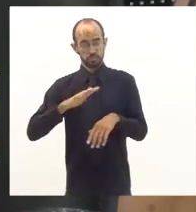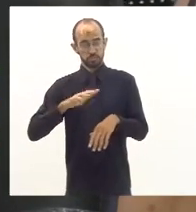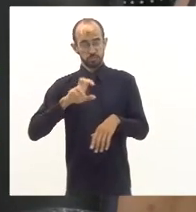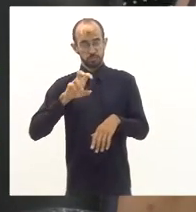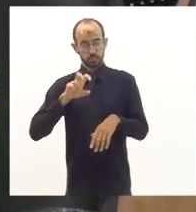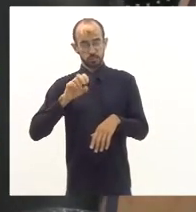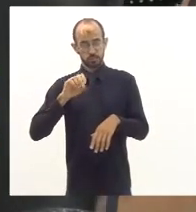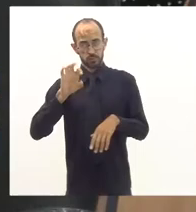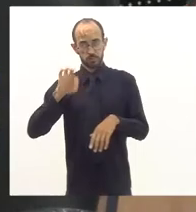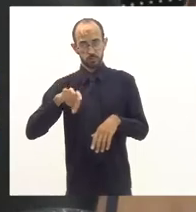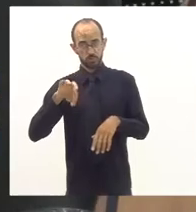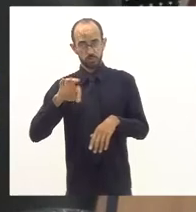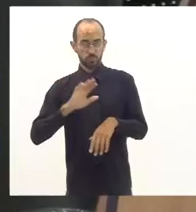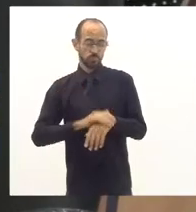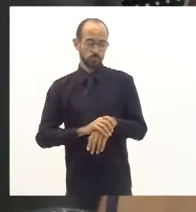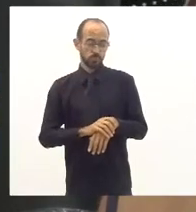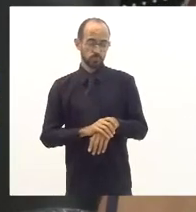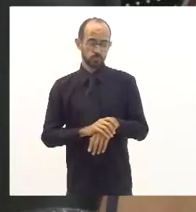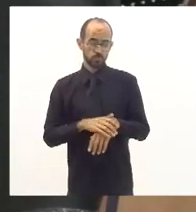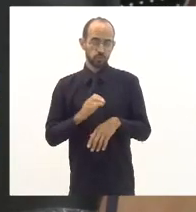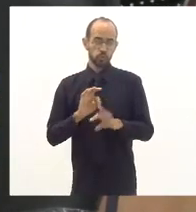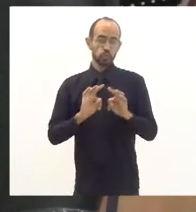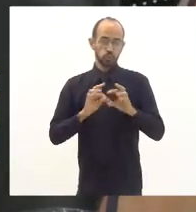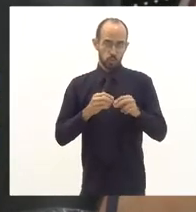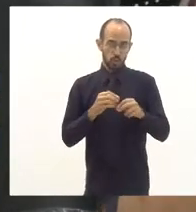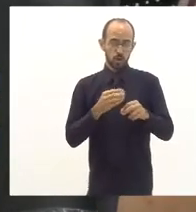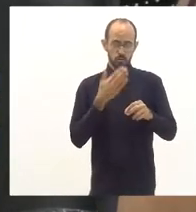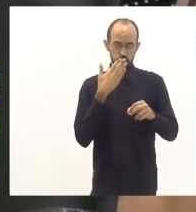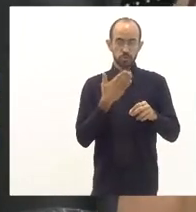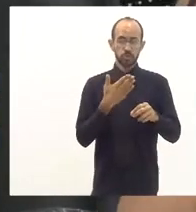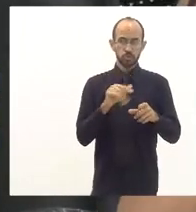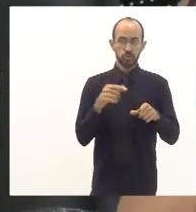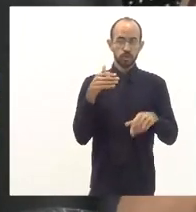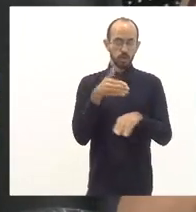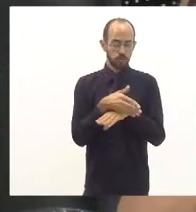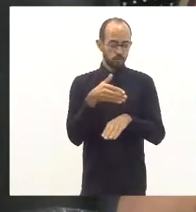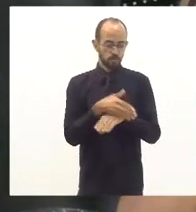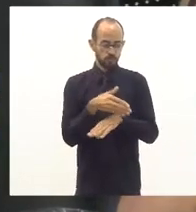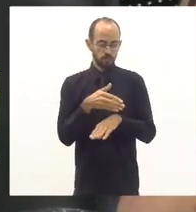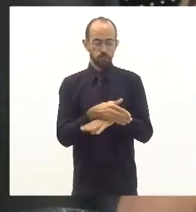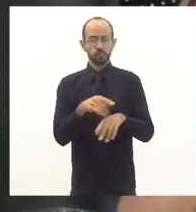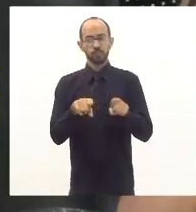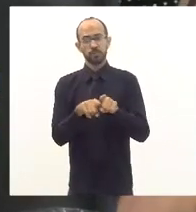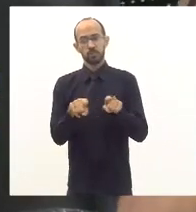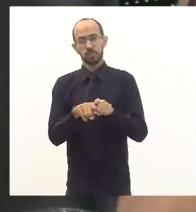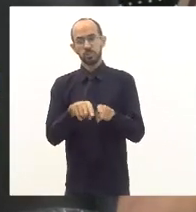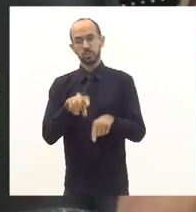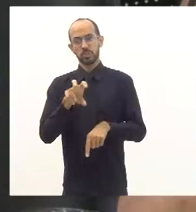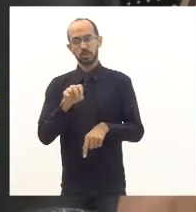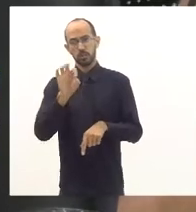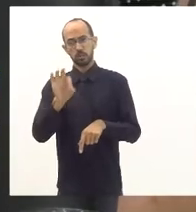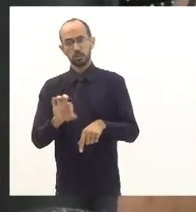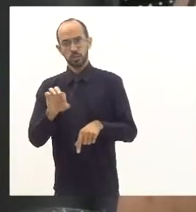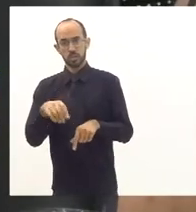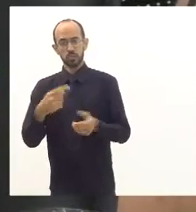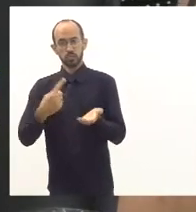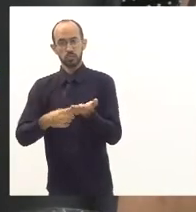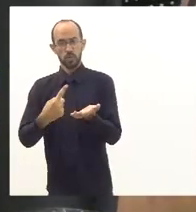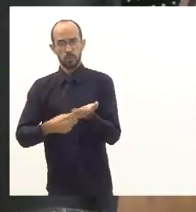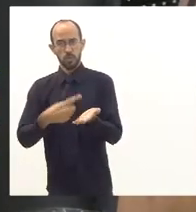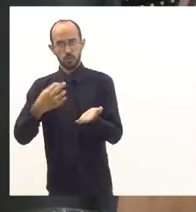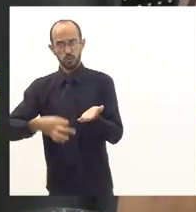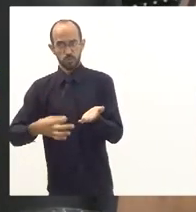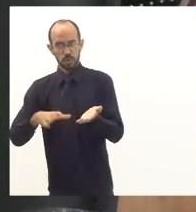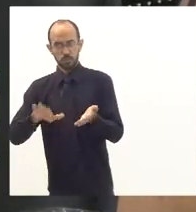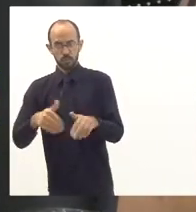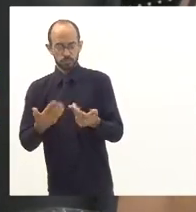de solicitações, e a ida ao atendimento é 50% do total de pessoas que foram confirmadas.